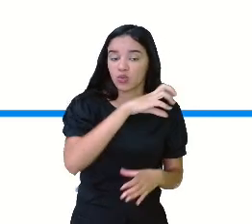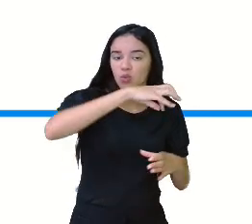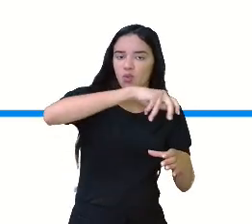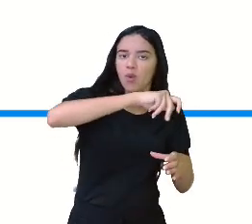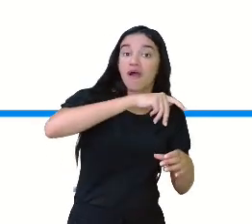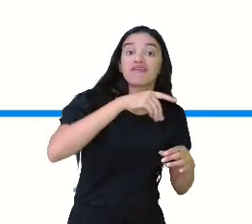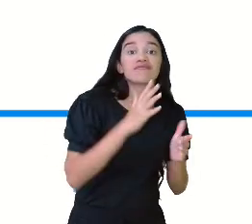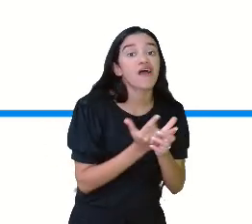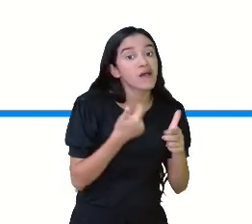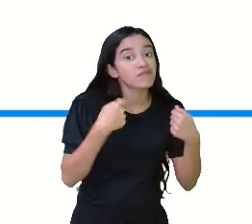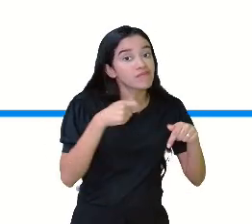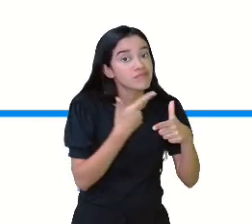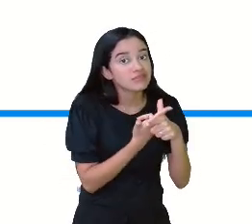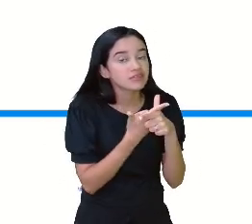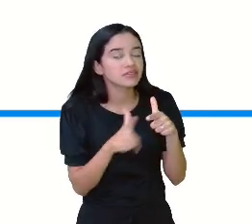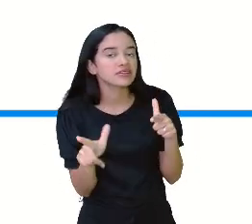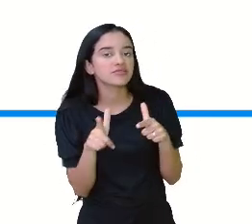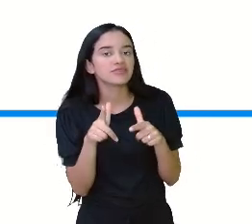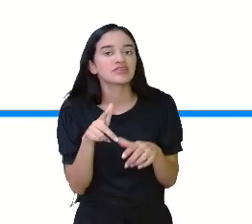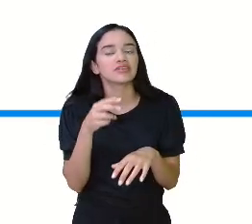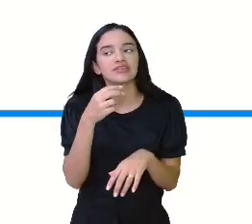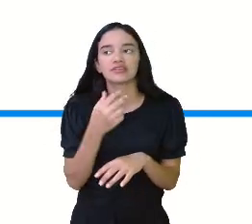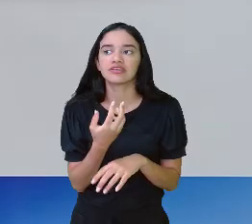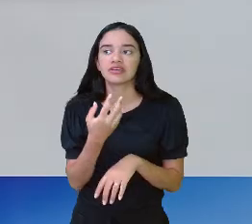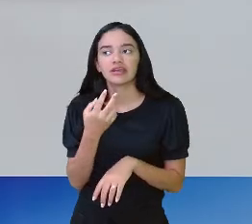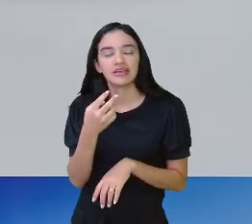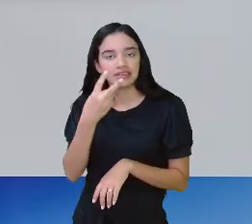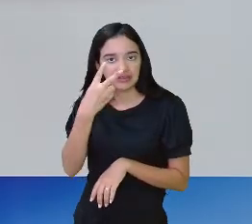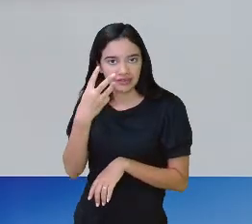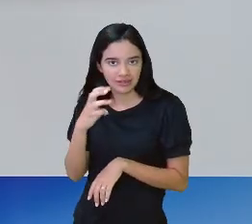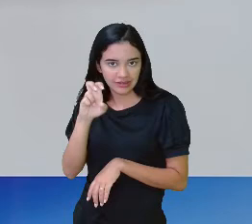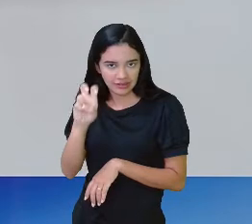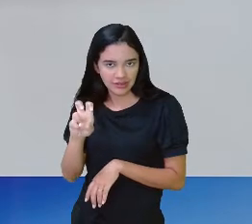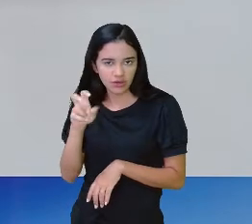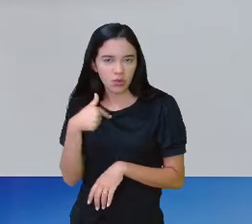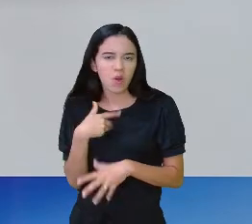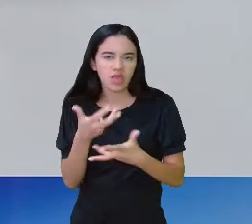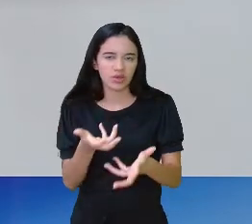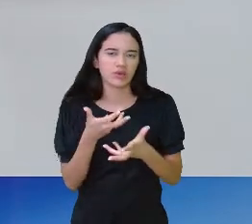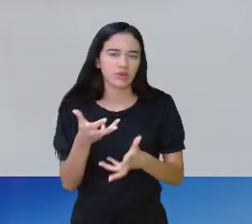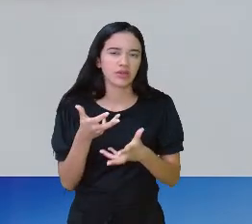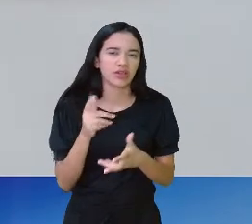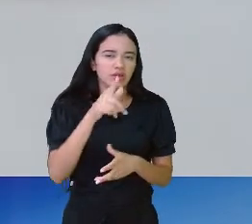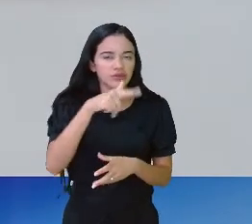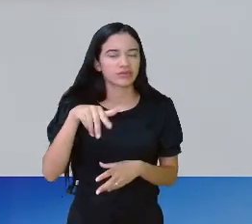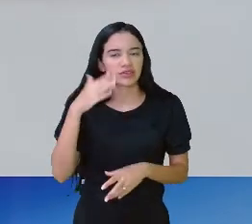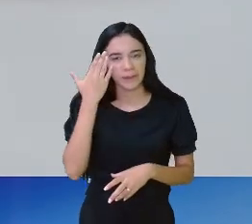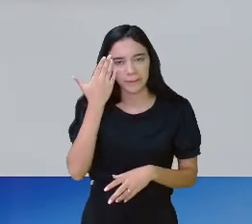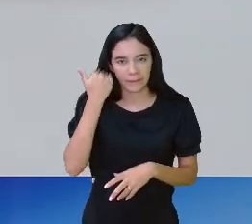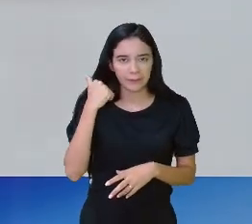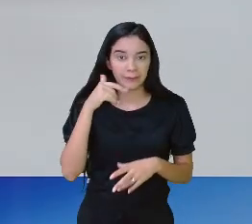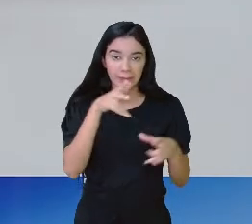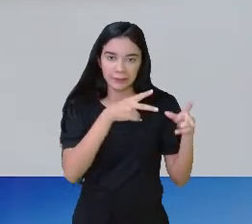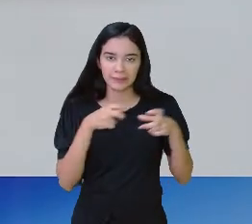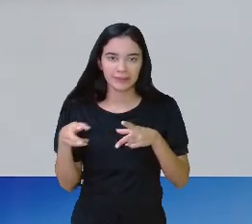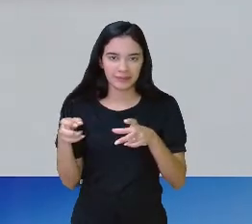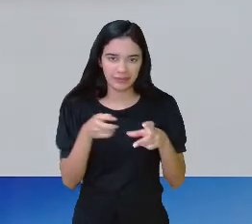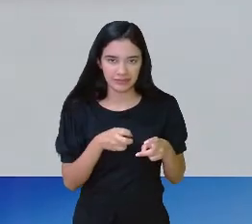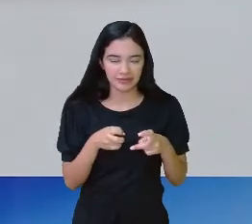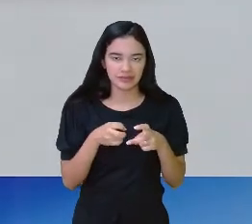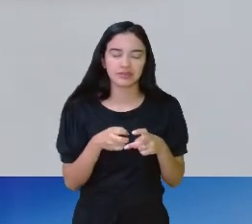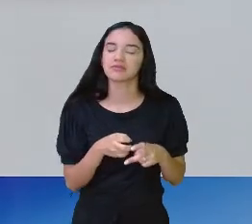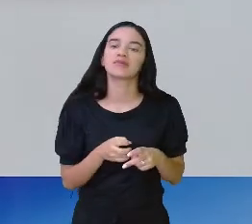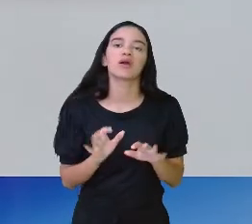em 5 vezes. Eu já fiz aqui direto, porque eu quero que vocês prestem atenção na